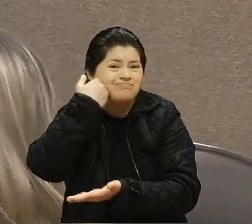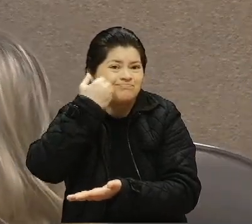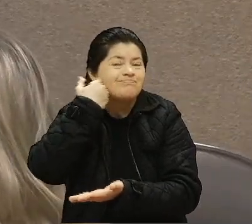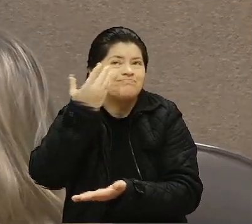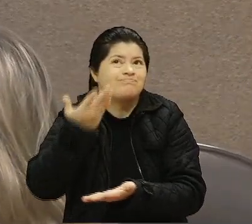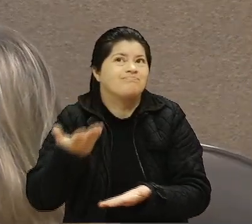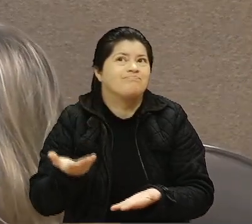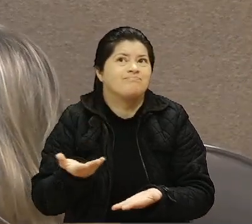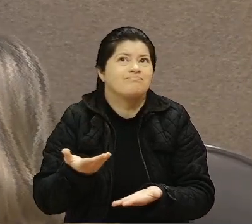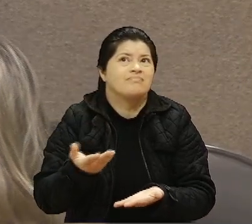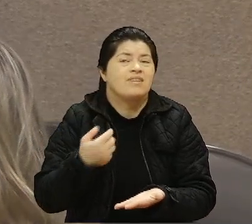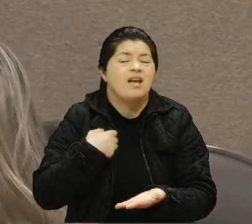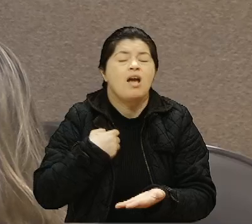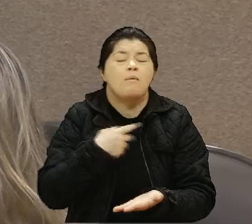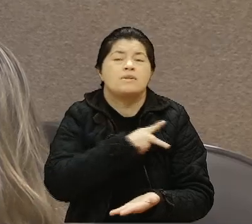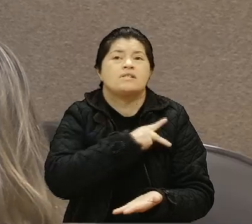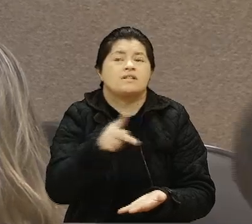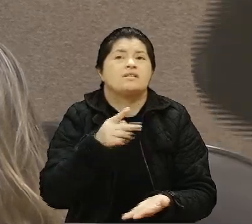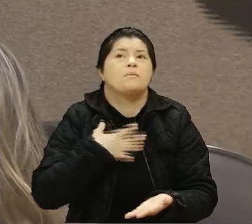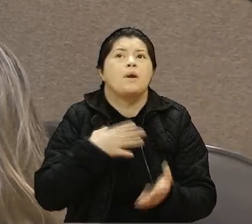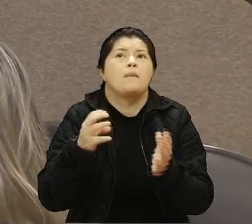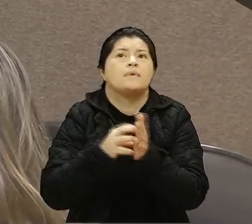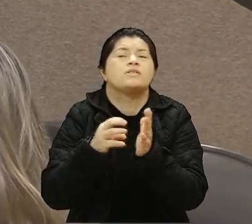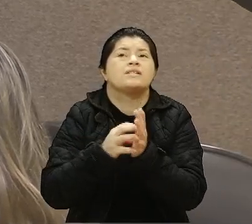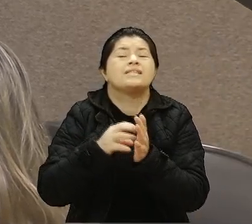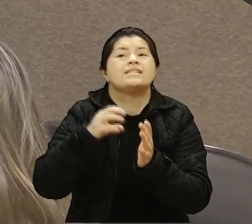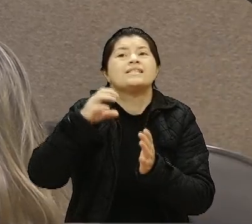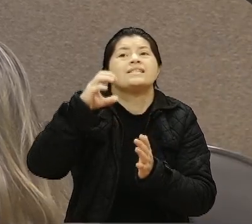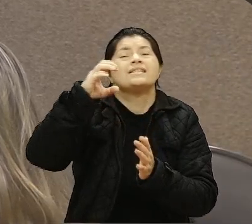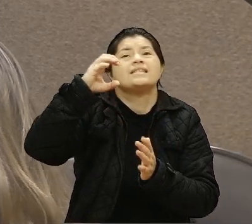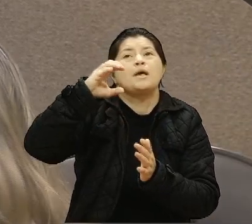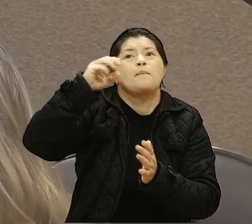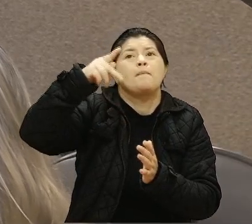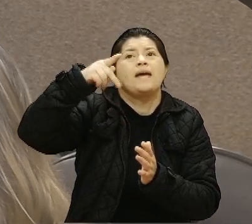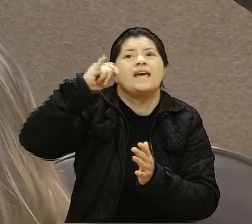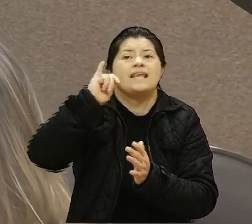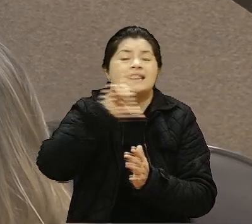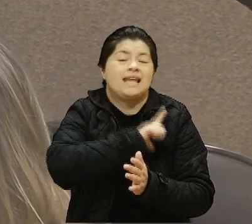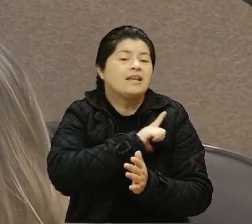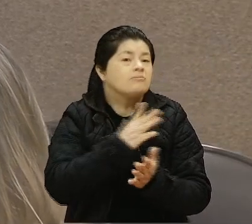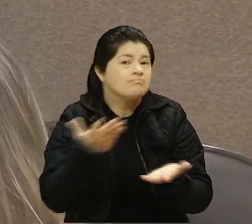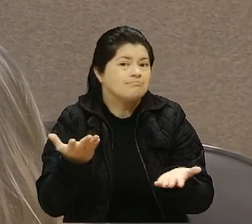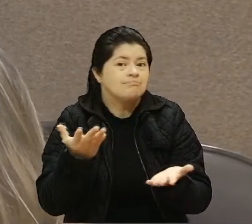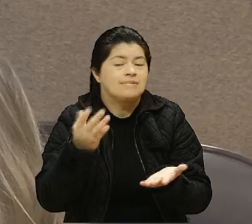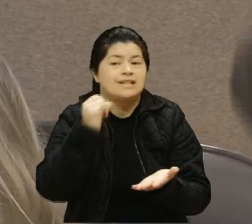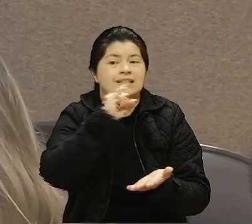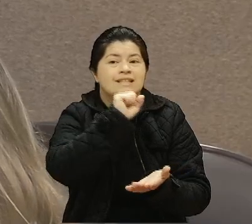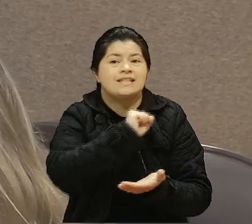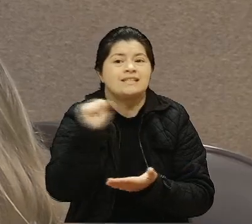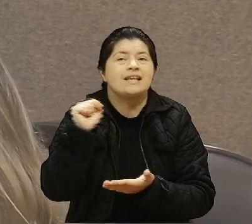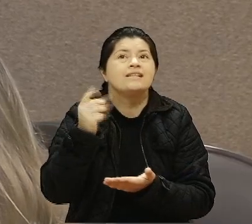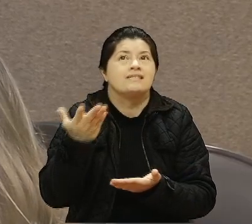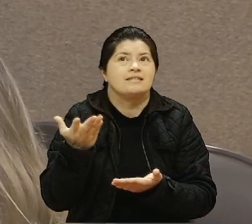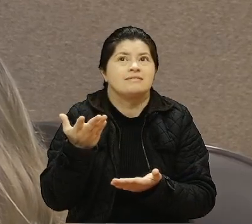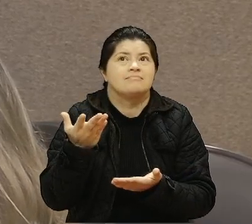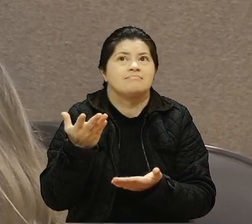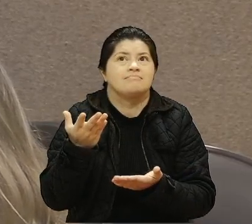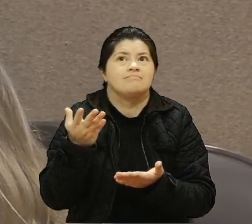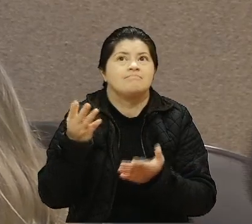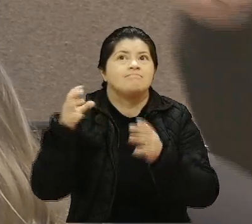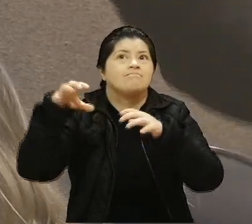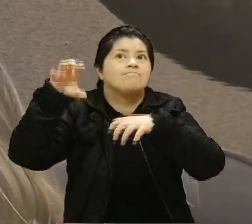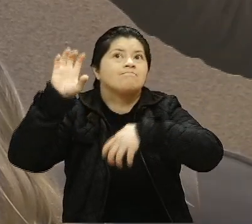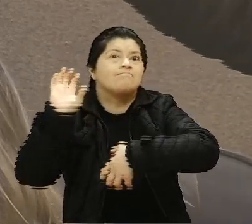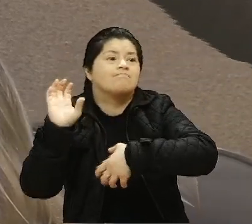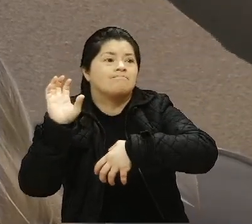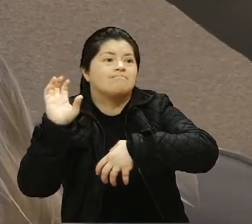meu partido, que tem uma CPI sobre o INSS, uma CPMI no Congresso,